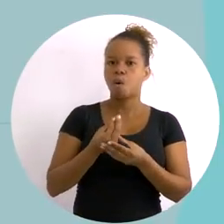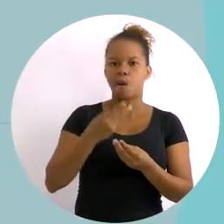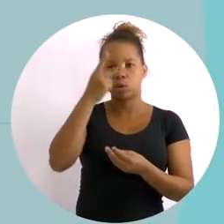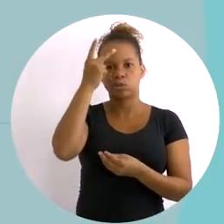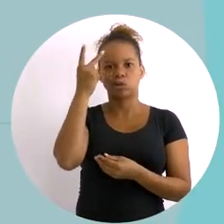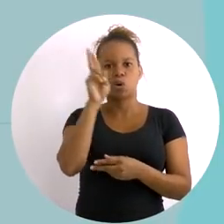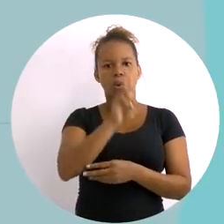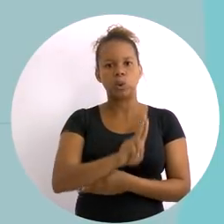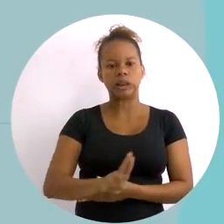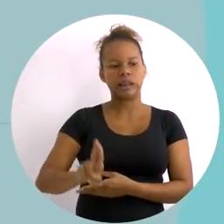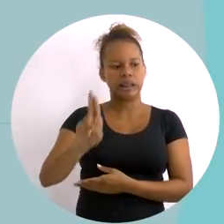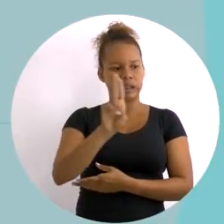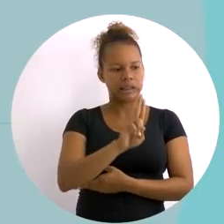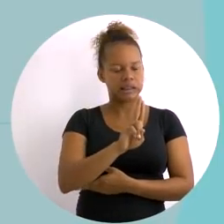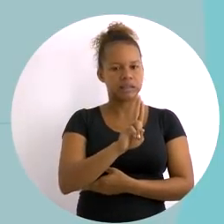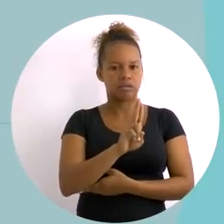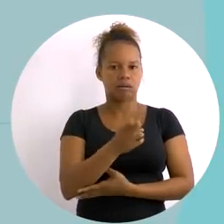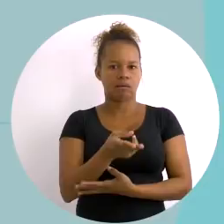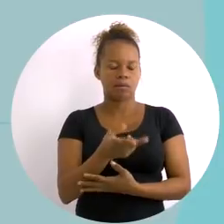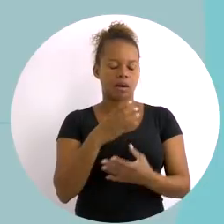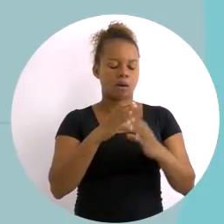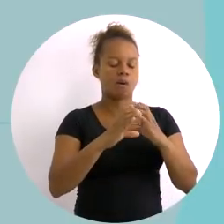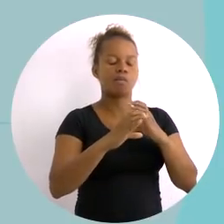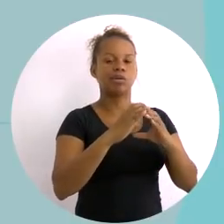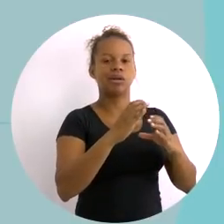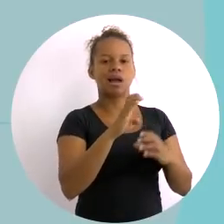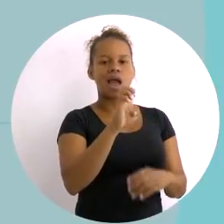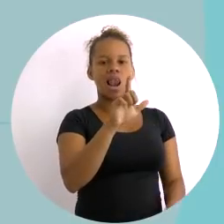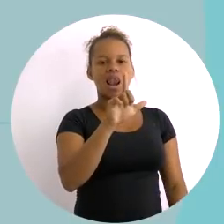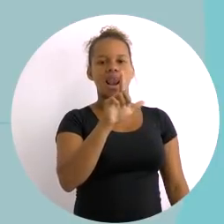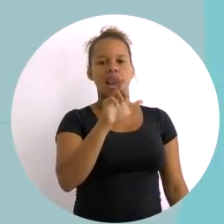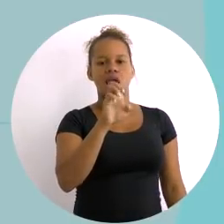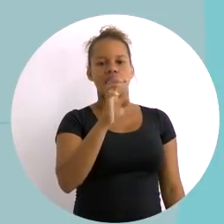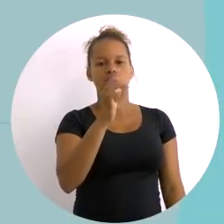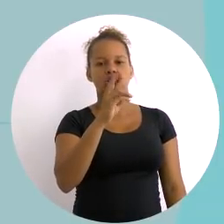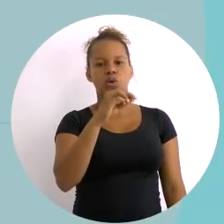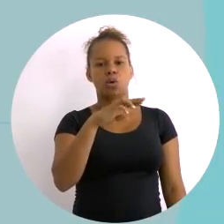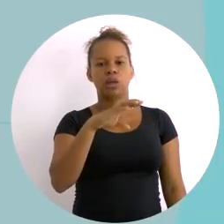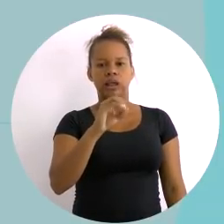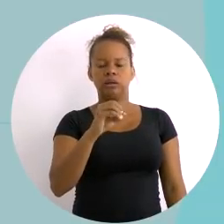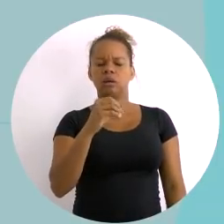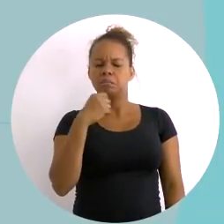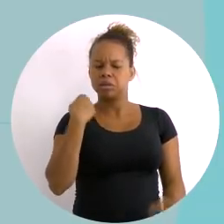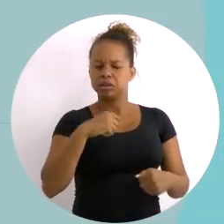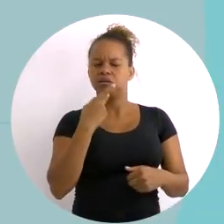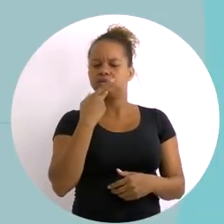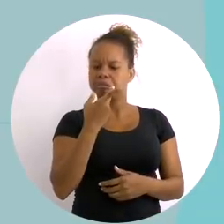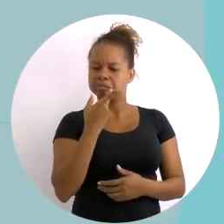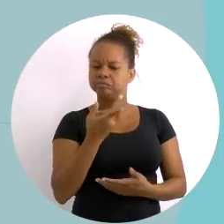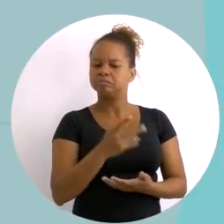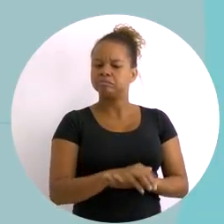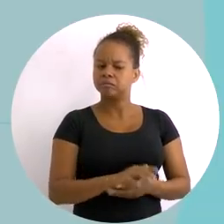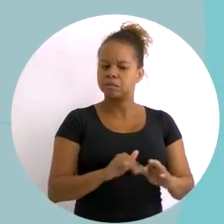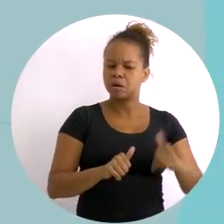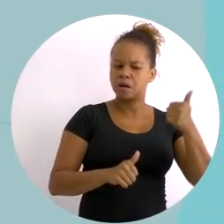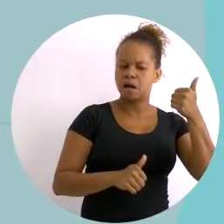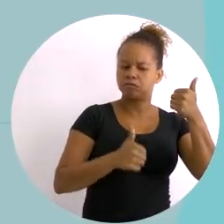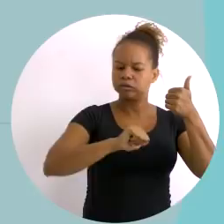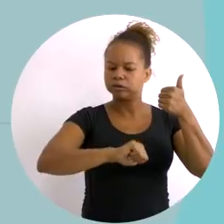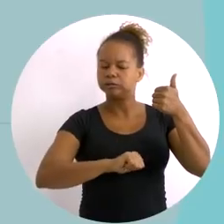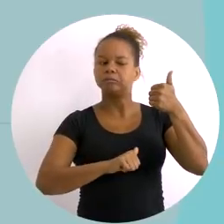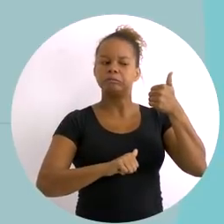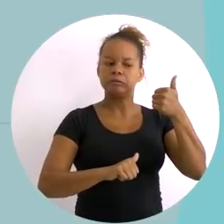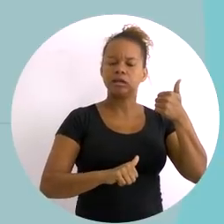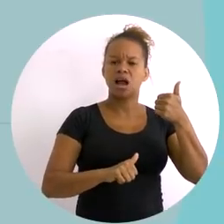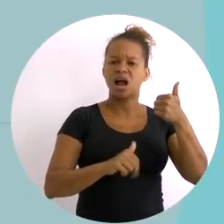pessoas utilizam os meios eletrônicos para se comunicar. E é preciso realmente fazer críticas. Tem pessoas não fazendo